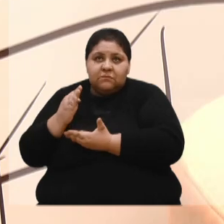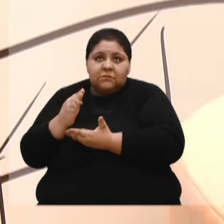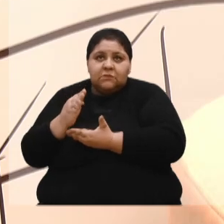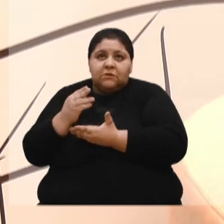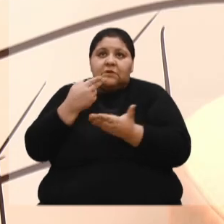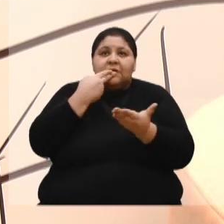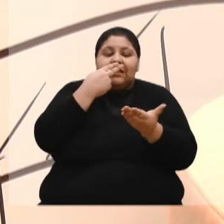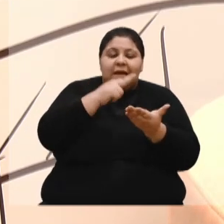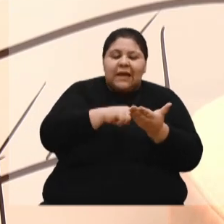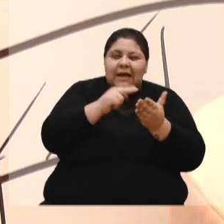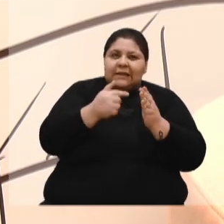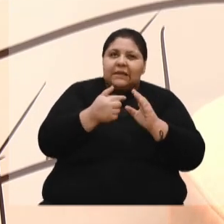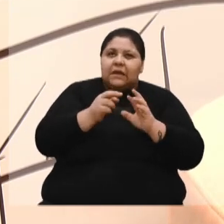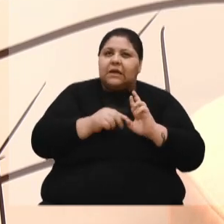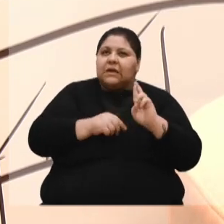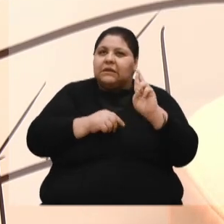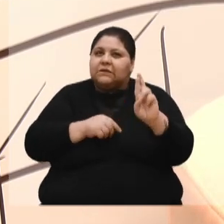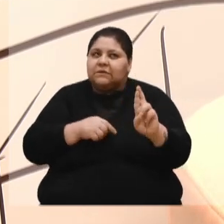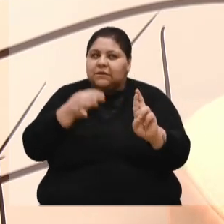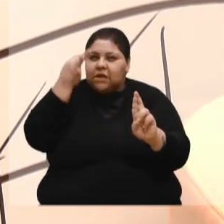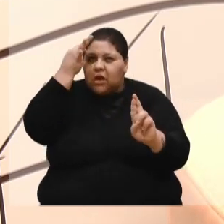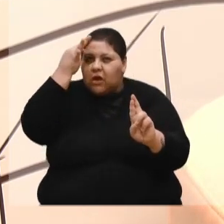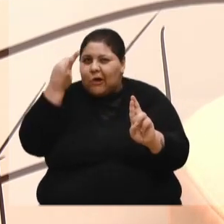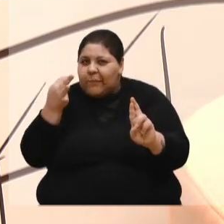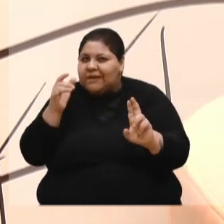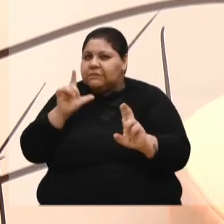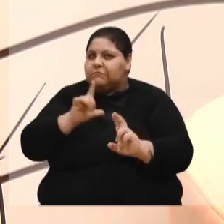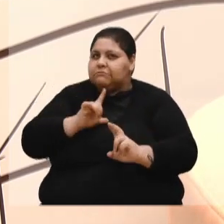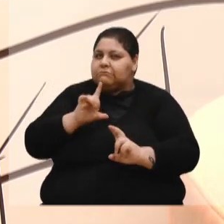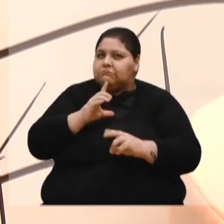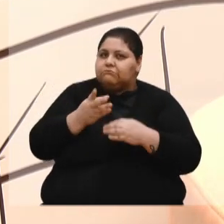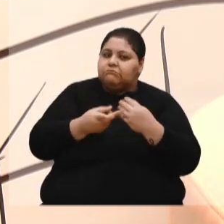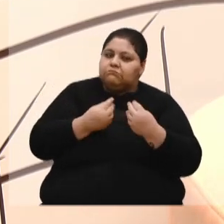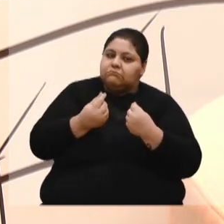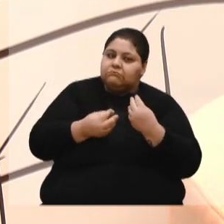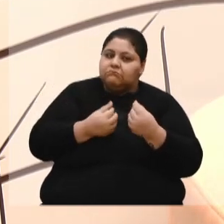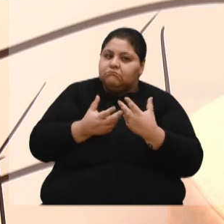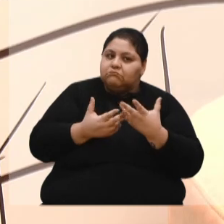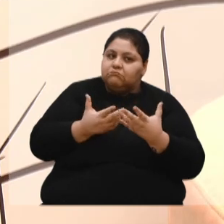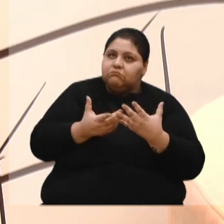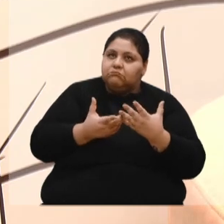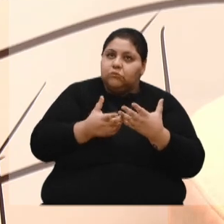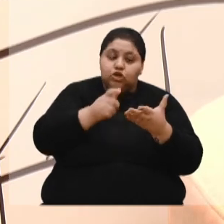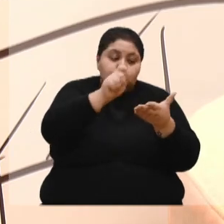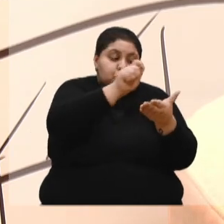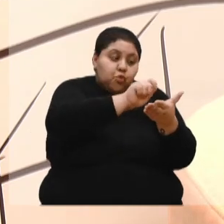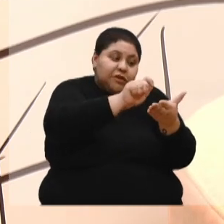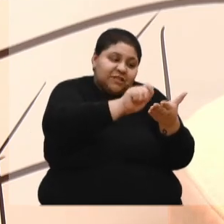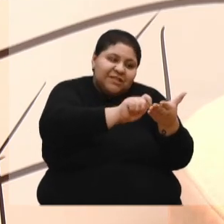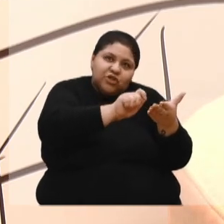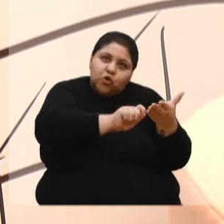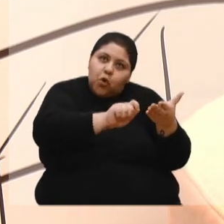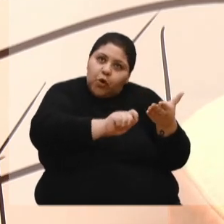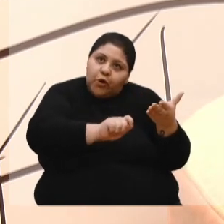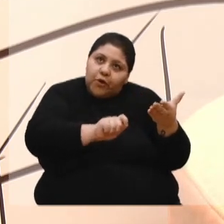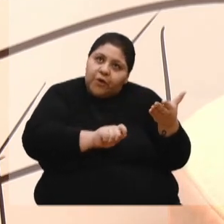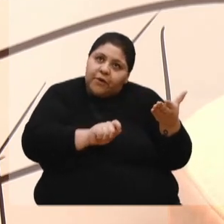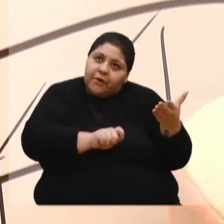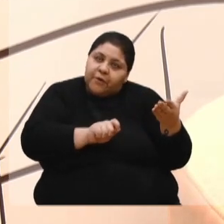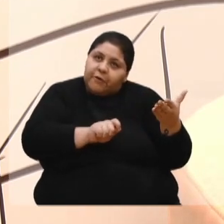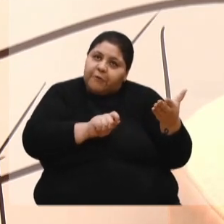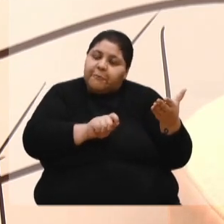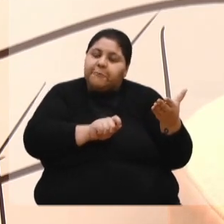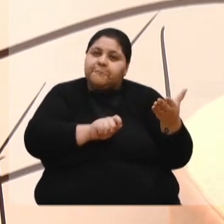carta representa um pouco essa noção que nós temos de um escritor que